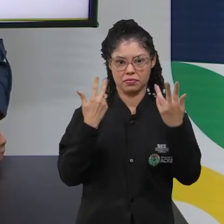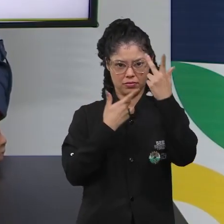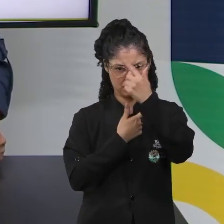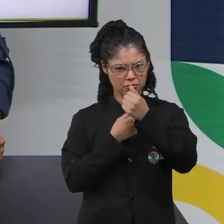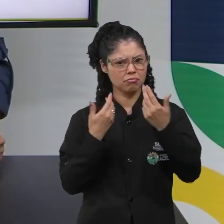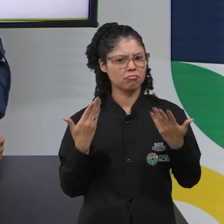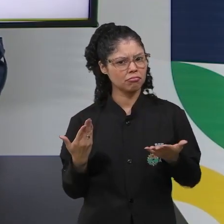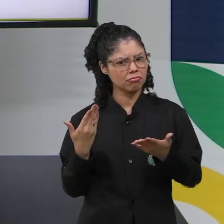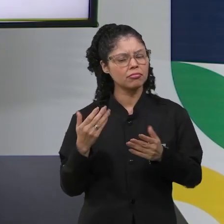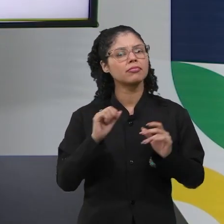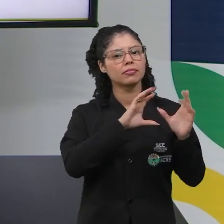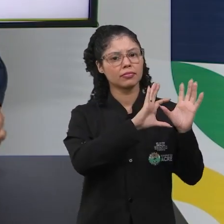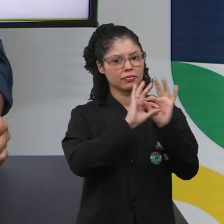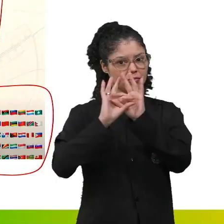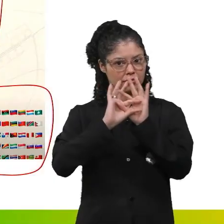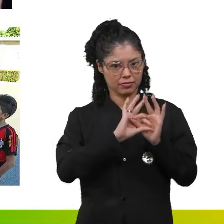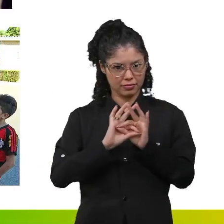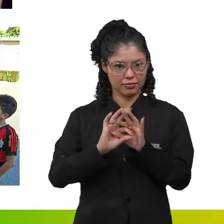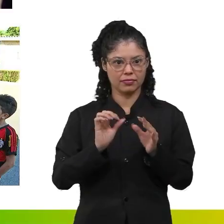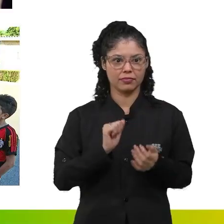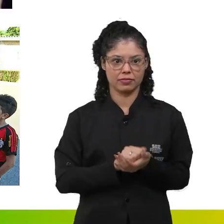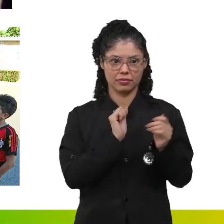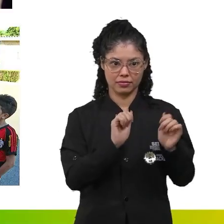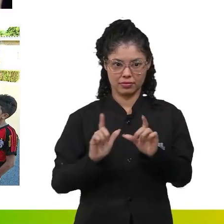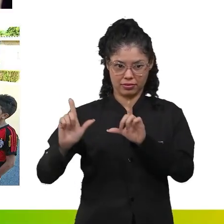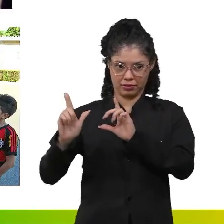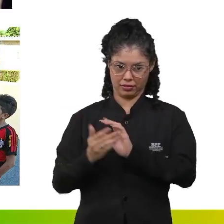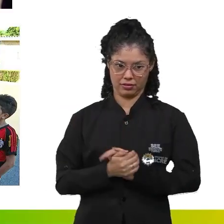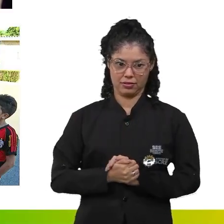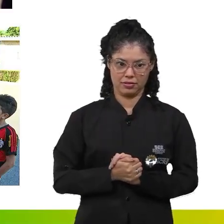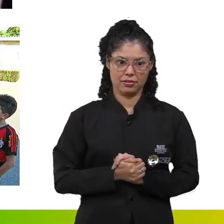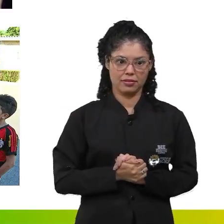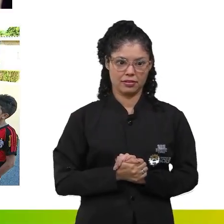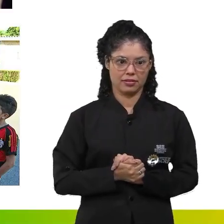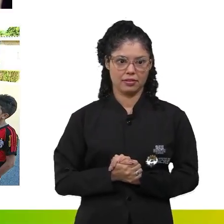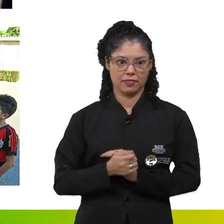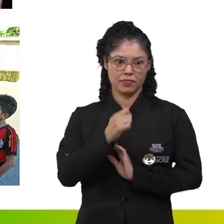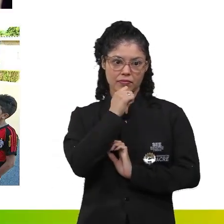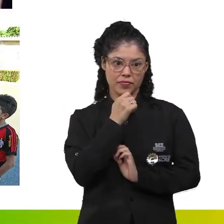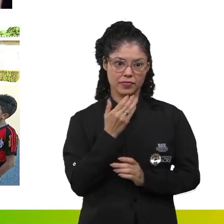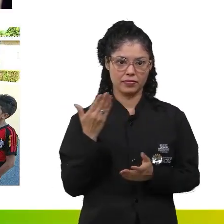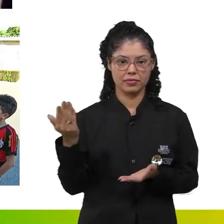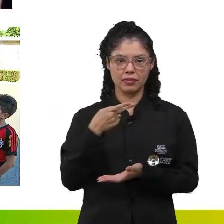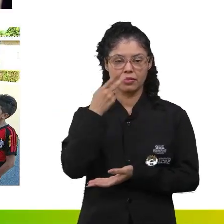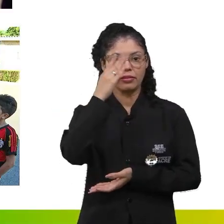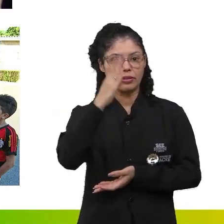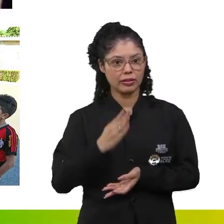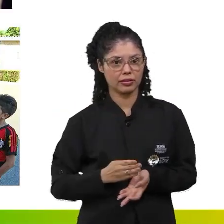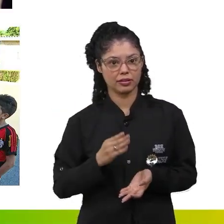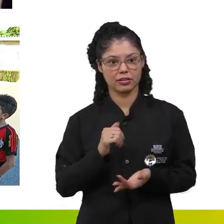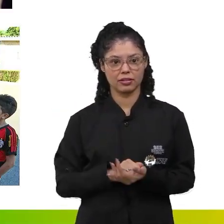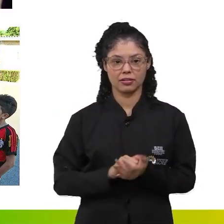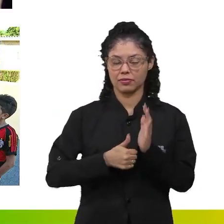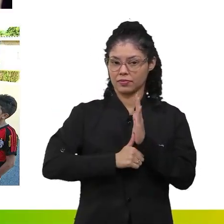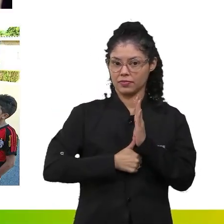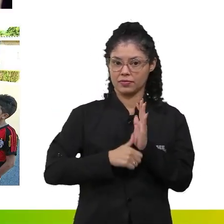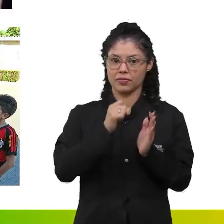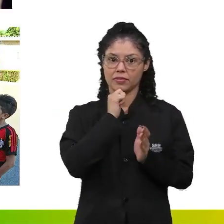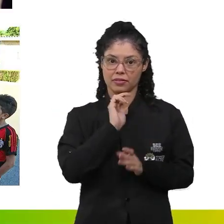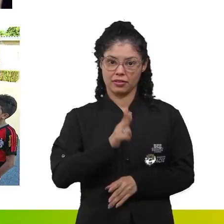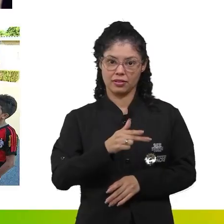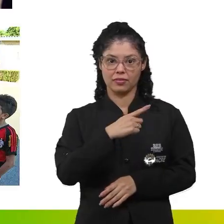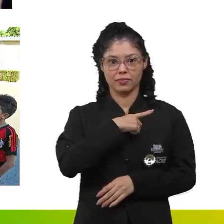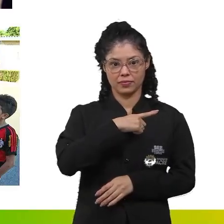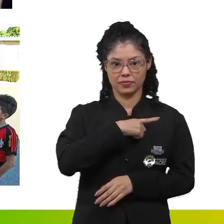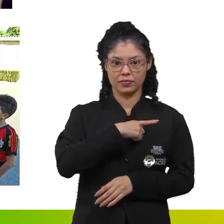belíssimo nas Olimpíadas? Claro que fez. Foca na tela. Olha essa passarela. Quer falar de Brasil? Quer falar de identidade? A gente